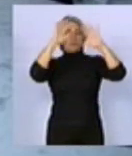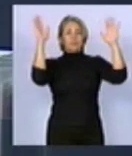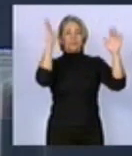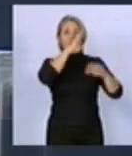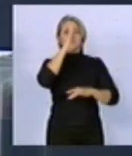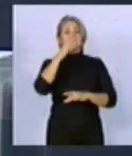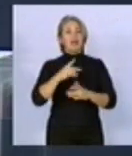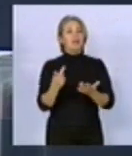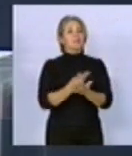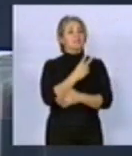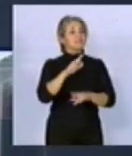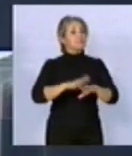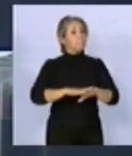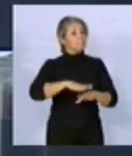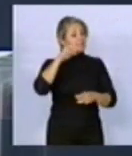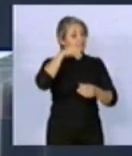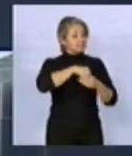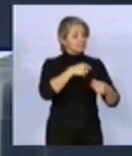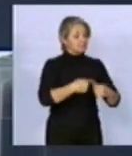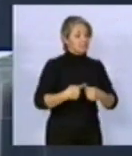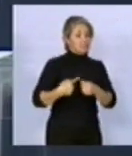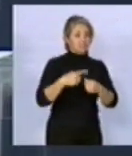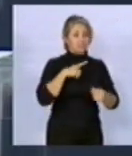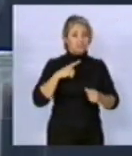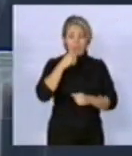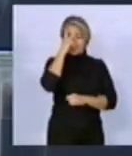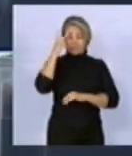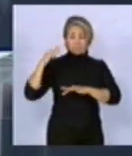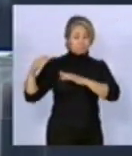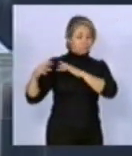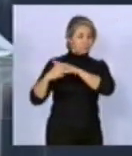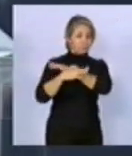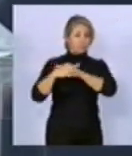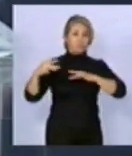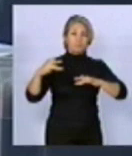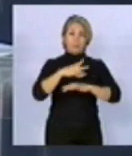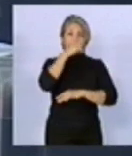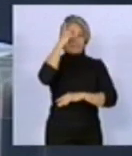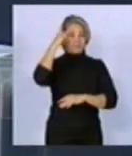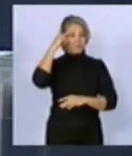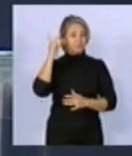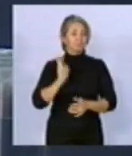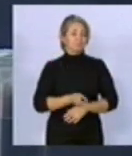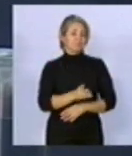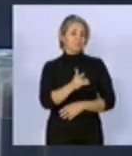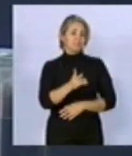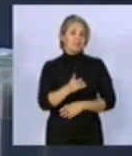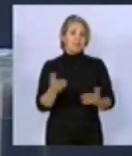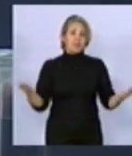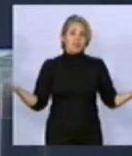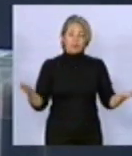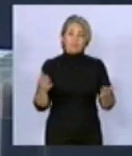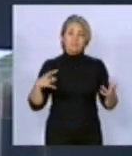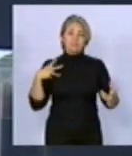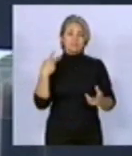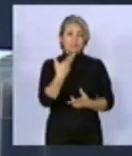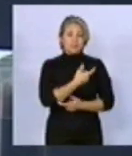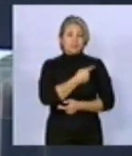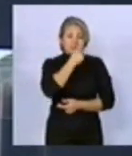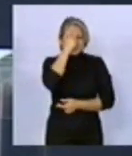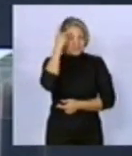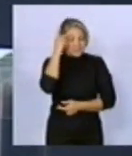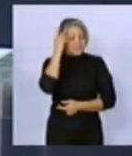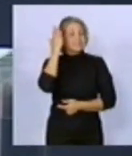especialmente nas cidades onde há concentração de pessoas é maior hoje todos nós estamos